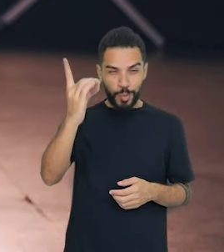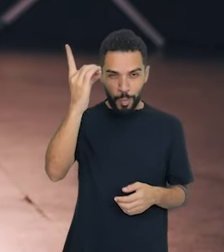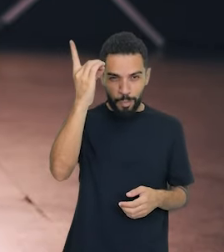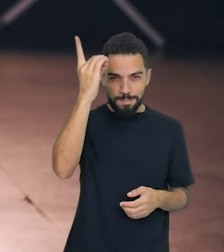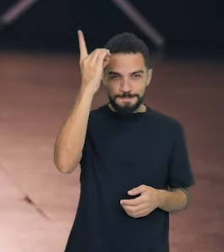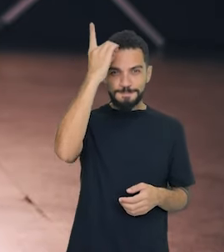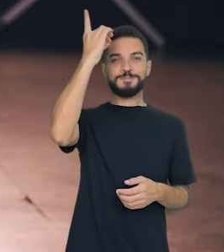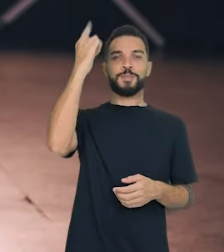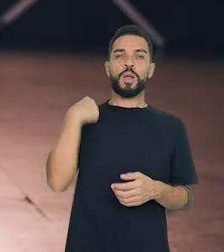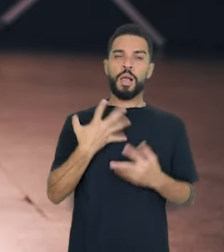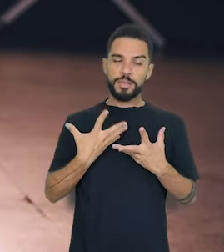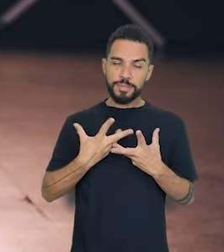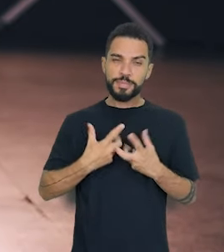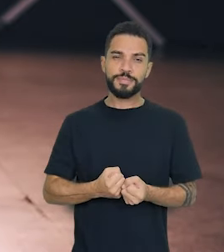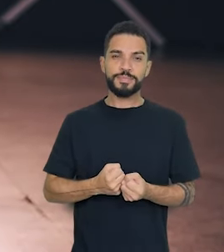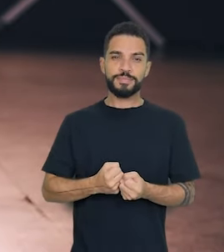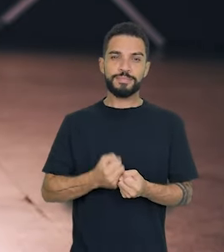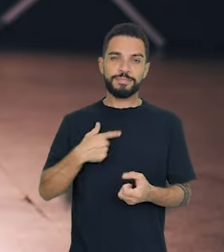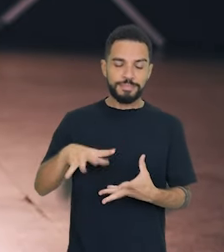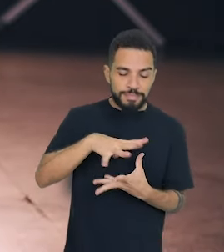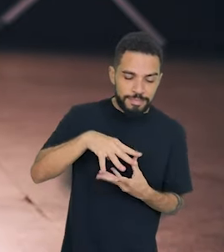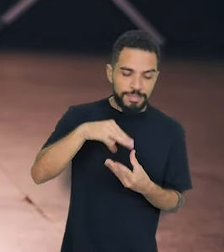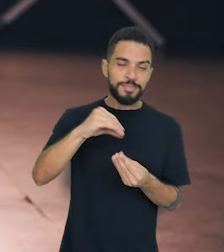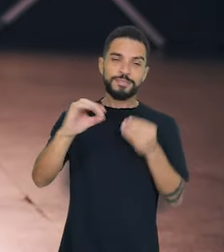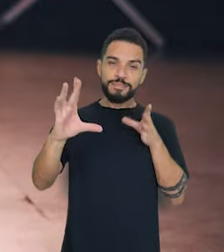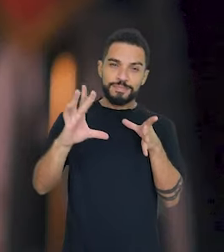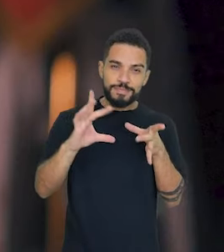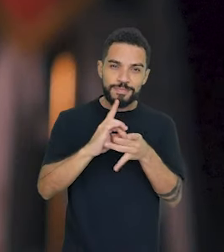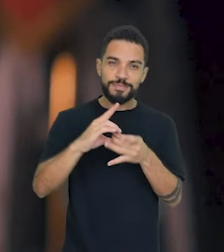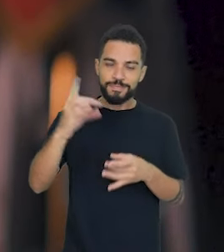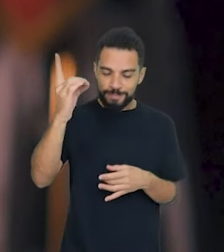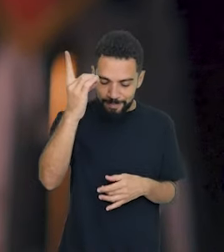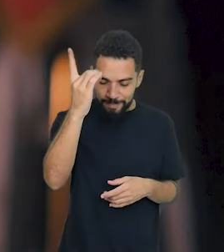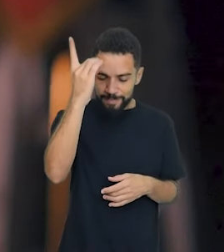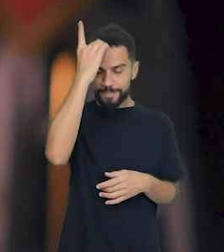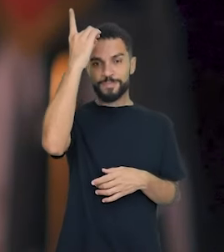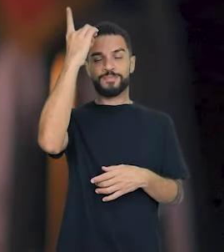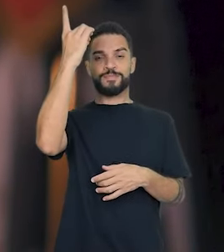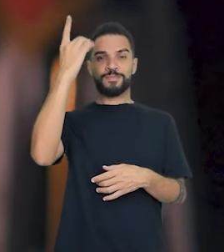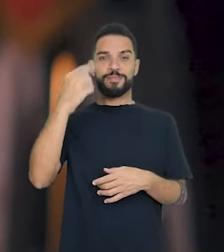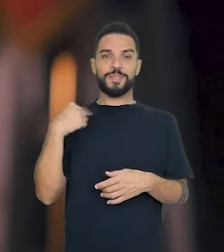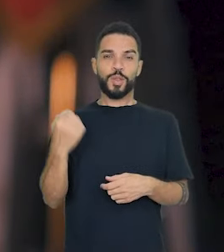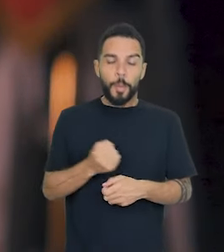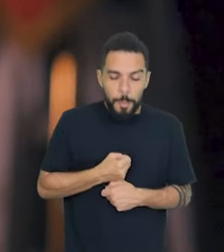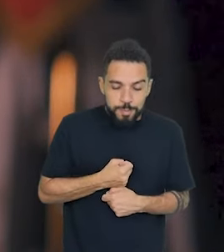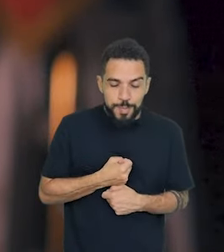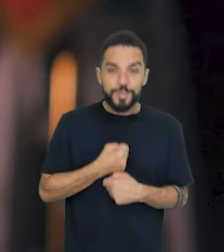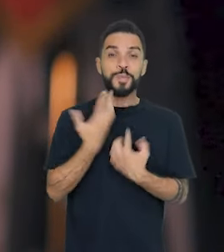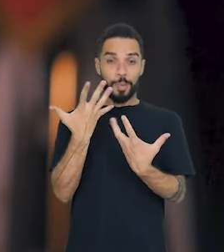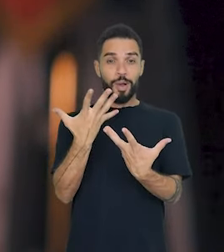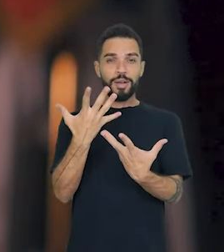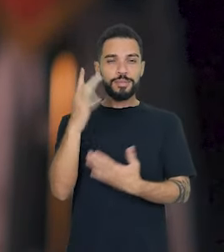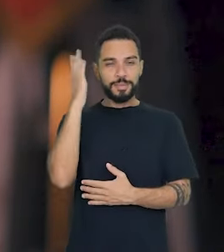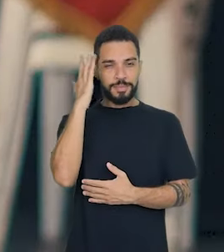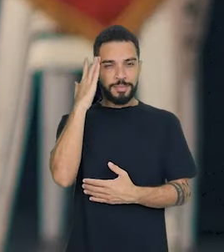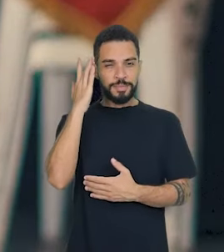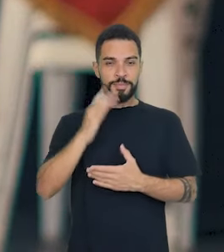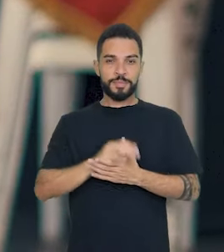mestre-sala. Já está na alma da gente, né? Minha sala é de dentro para fora, não de fora para